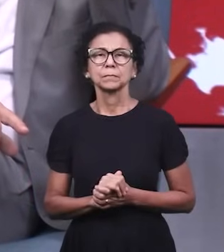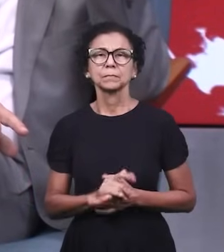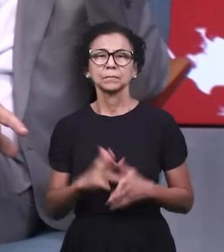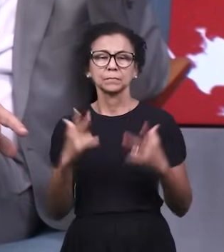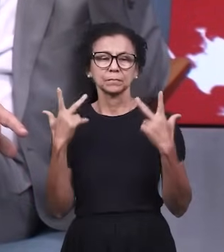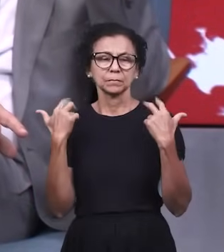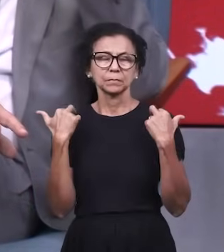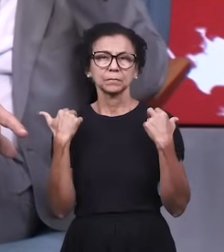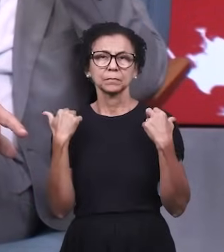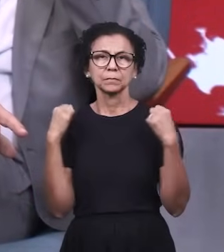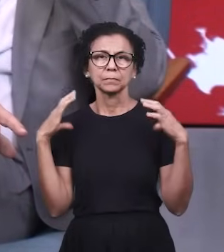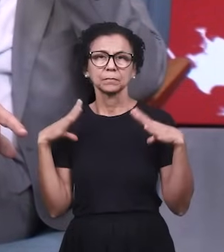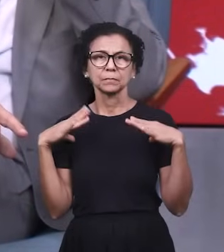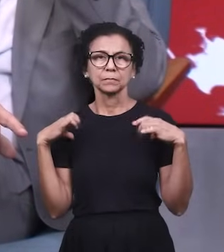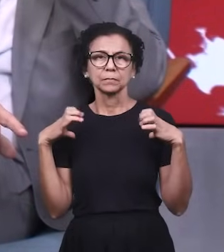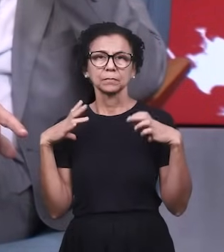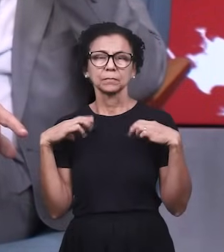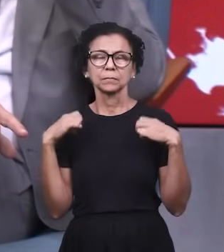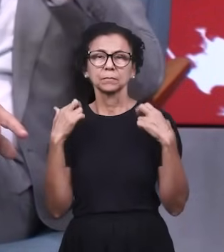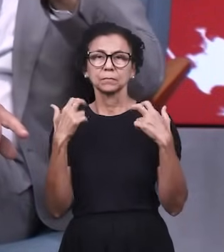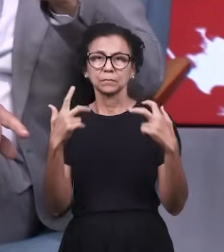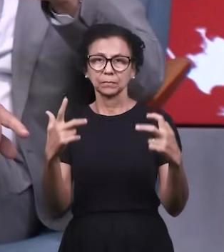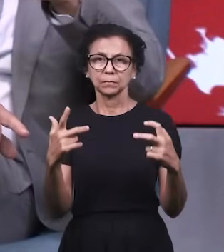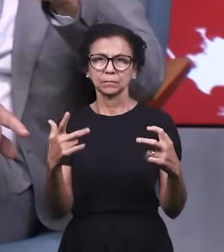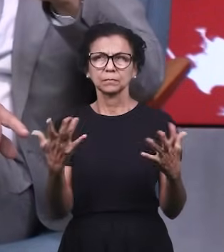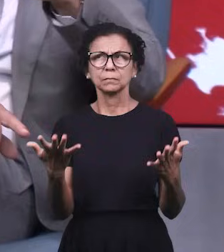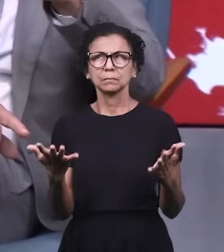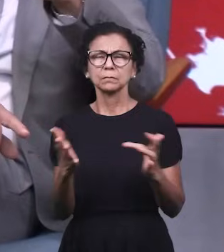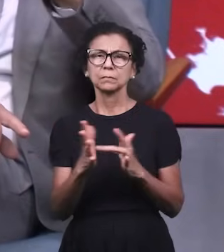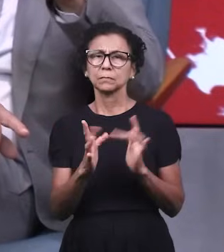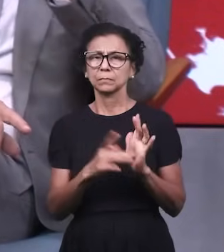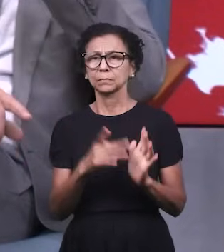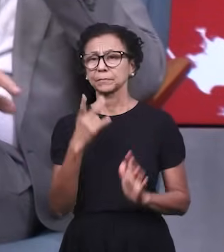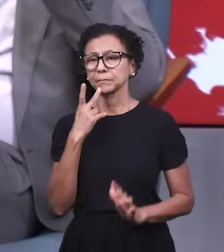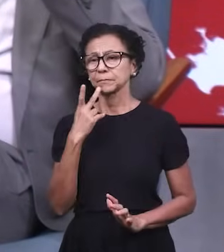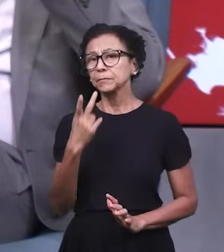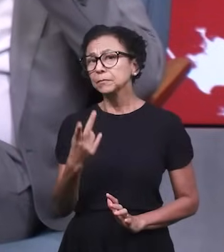E o 4º e o 9º, a interpretação de línguas. Nós vamos falar